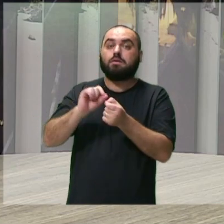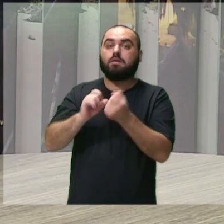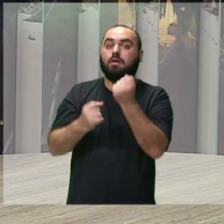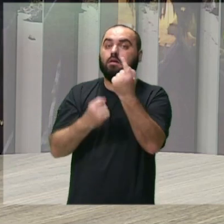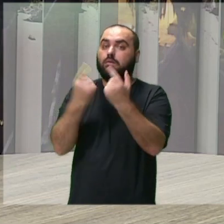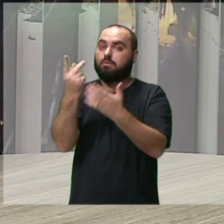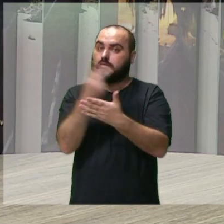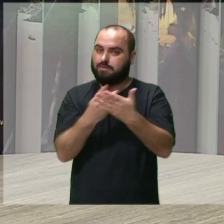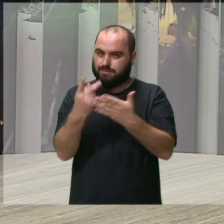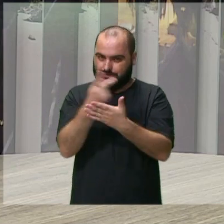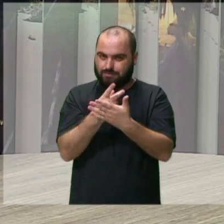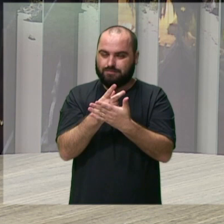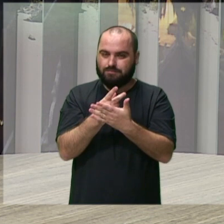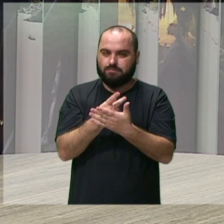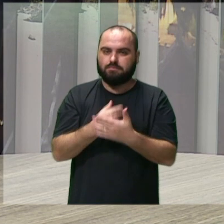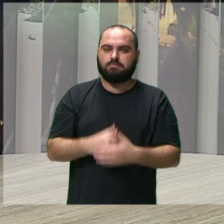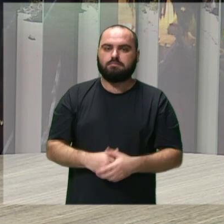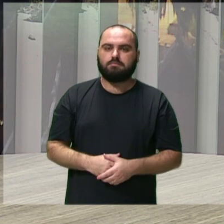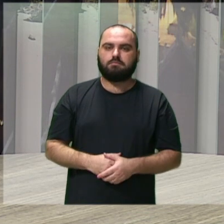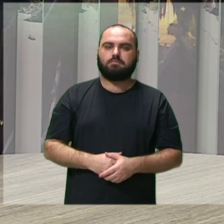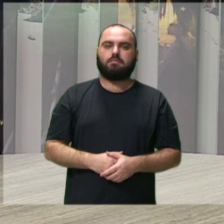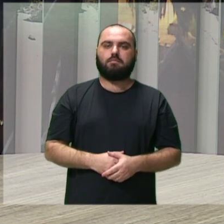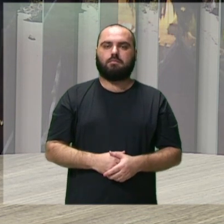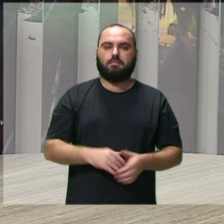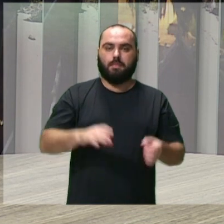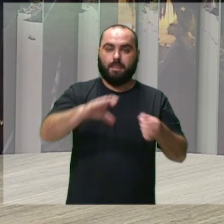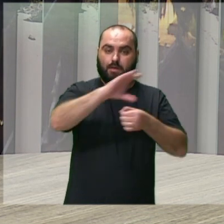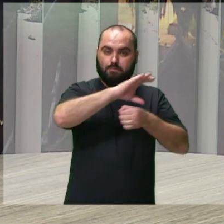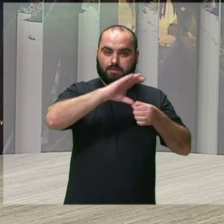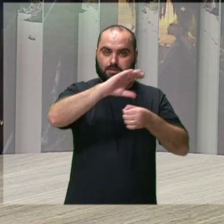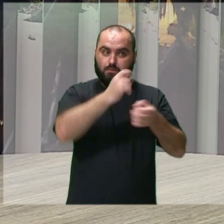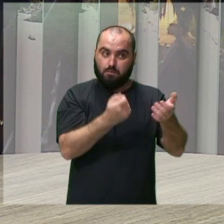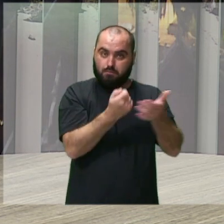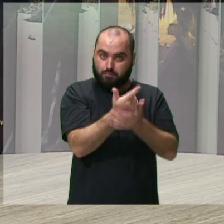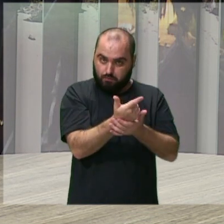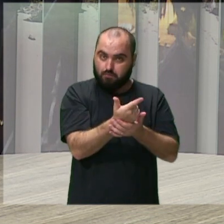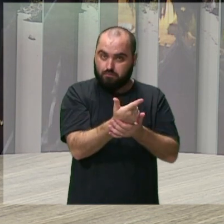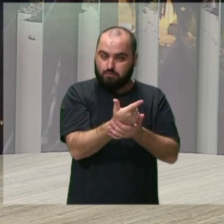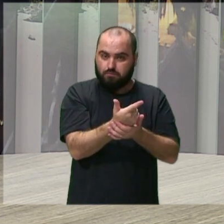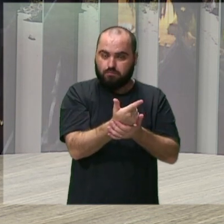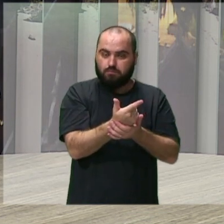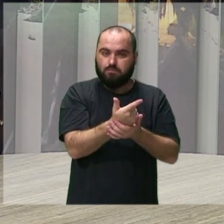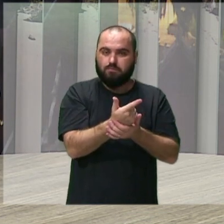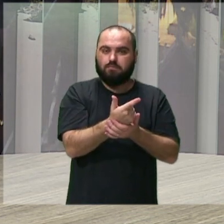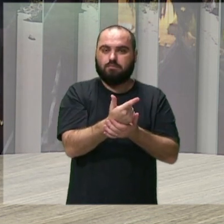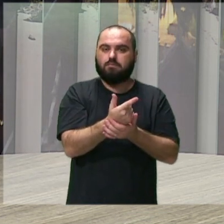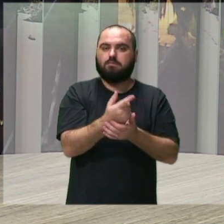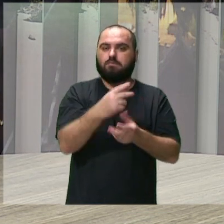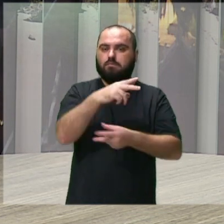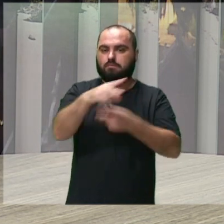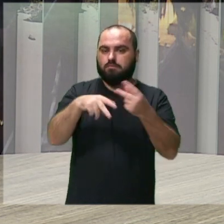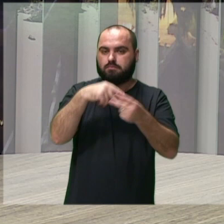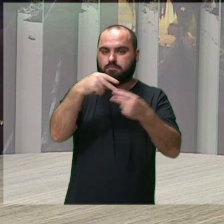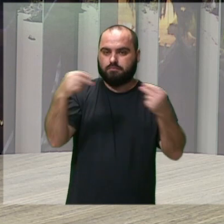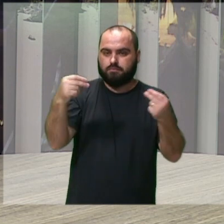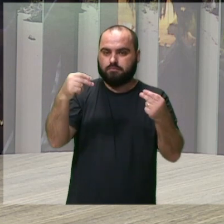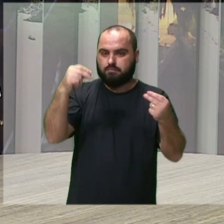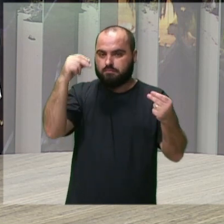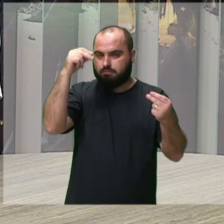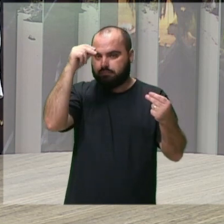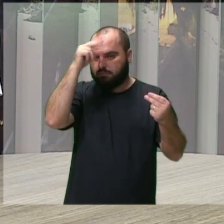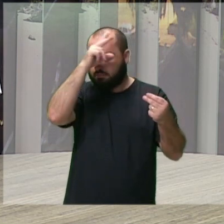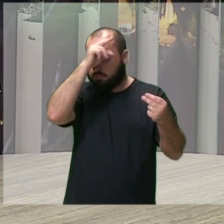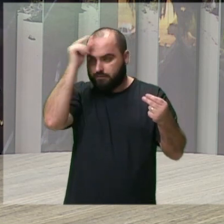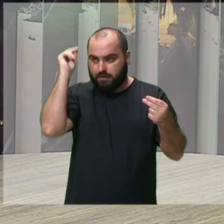gravuras, a comissão adquiriu algumas, presenteou, inclusive, prefeita de